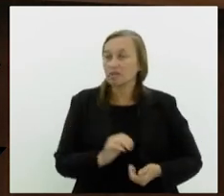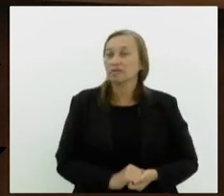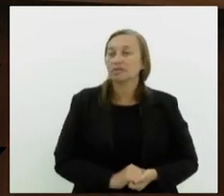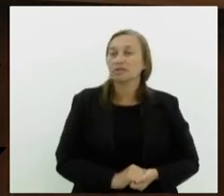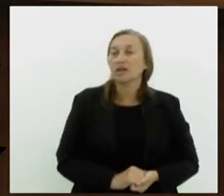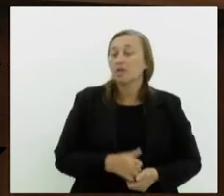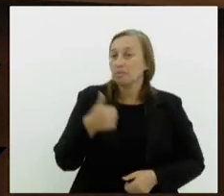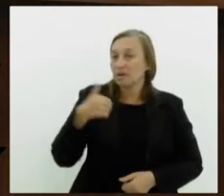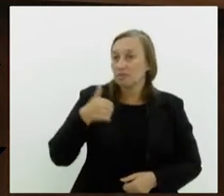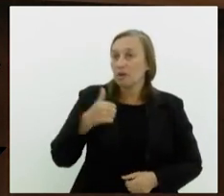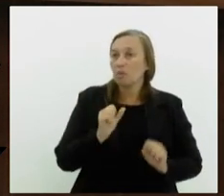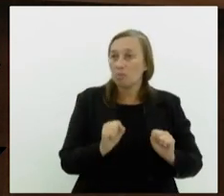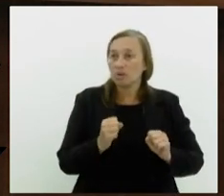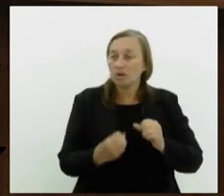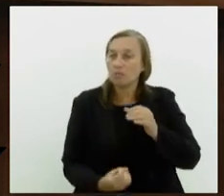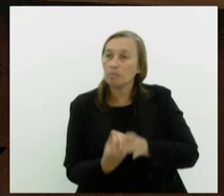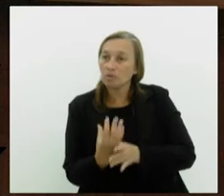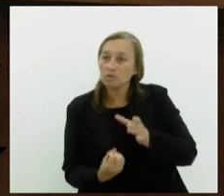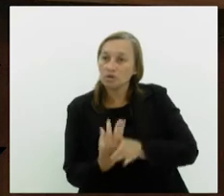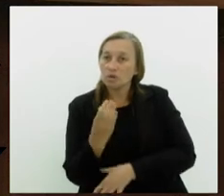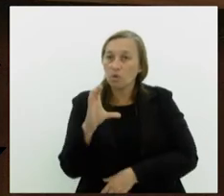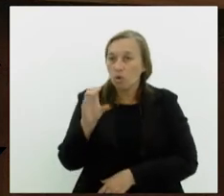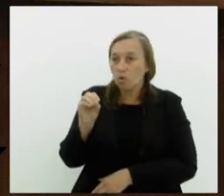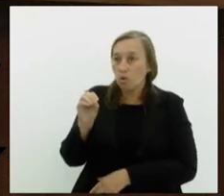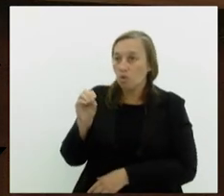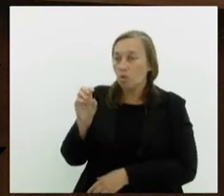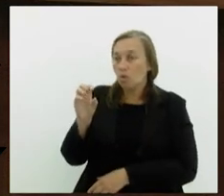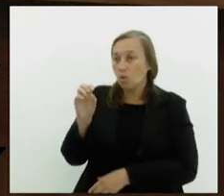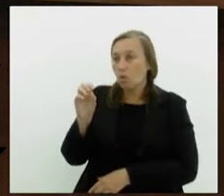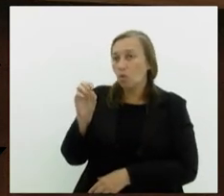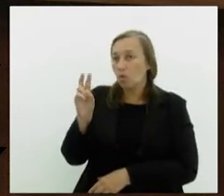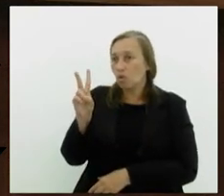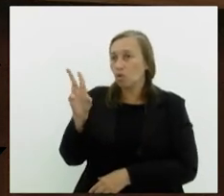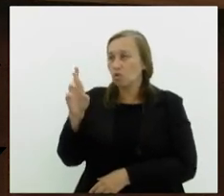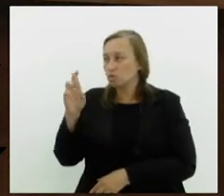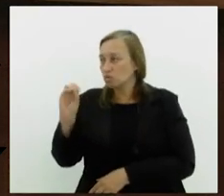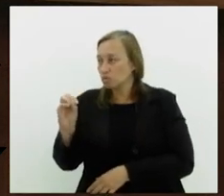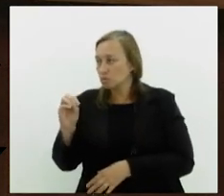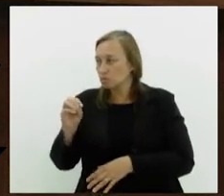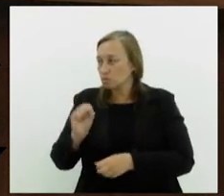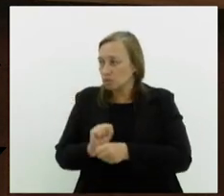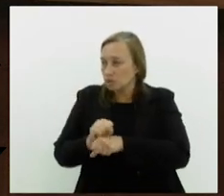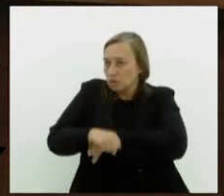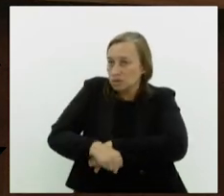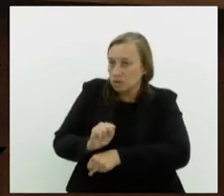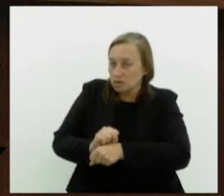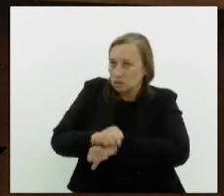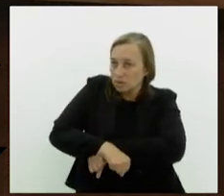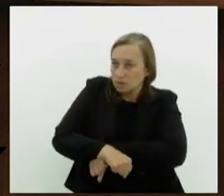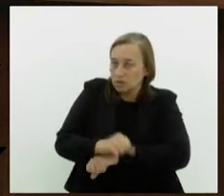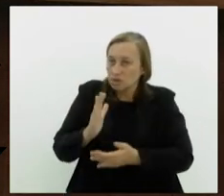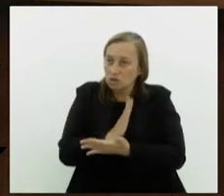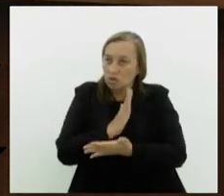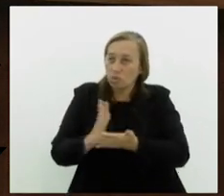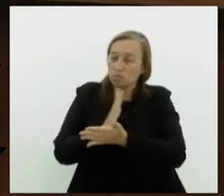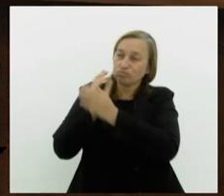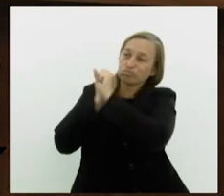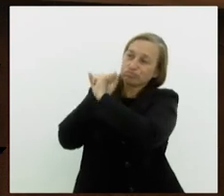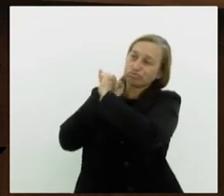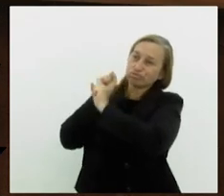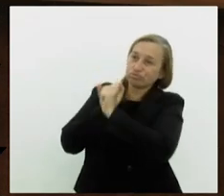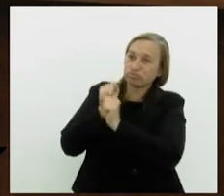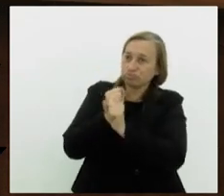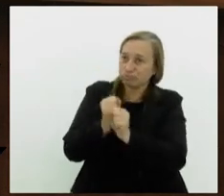que possa ser a produção de couro. O Rio de Janeiro tem uma tradição naquela região, mas é uma tradição que remonta algumas décadas, inclusive com